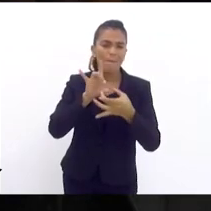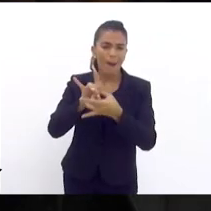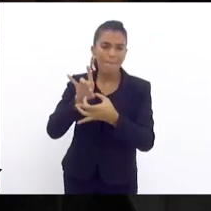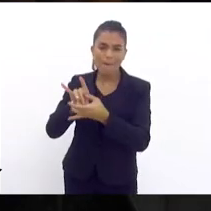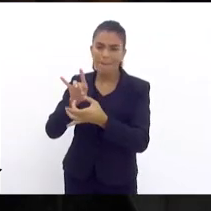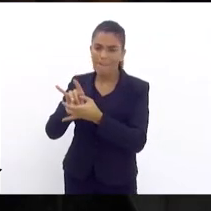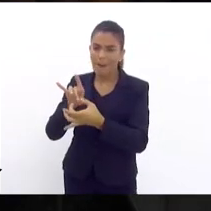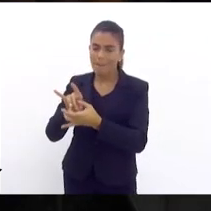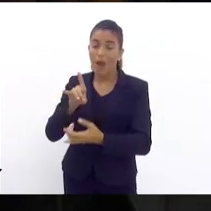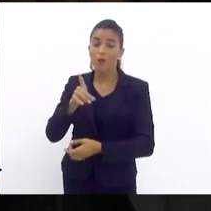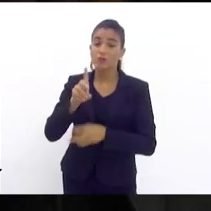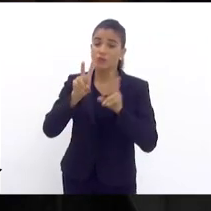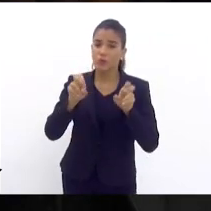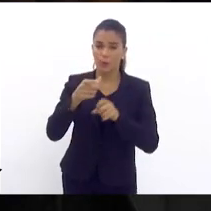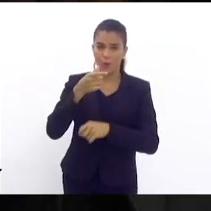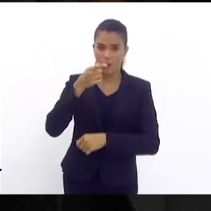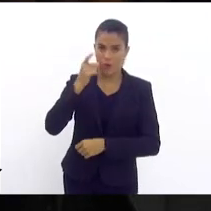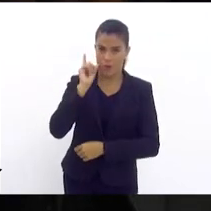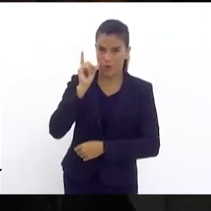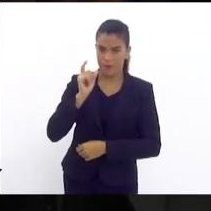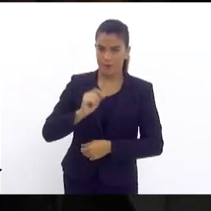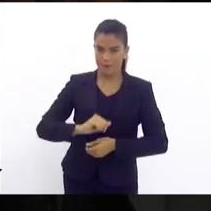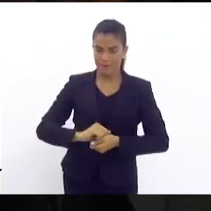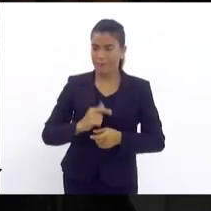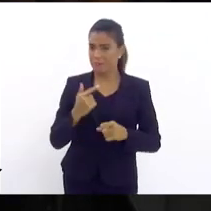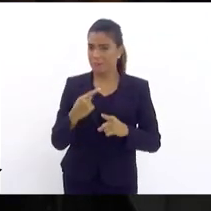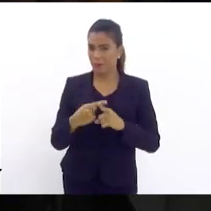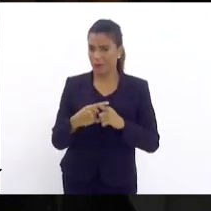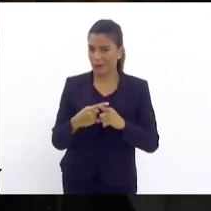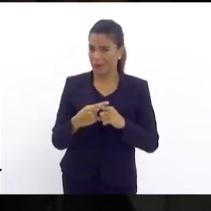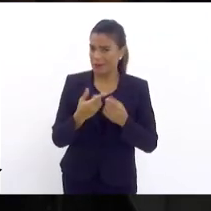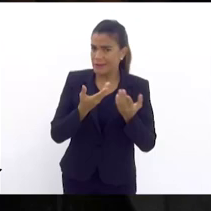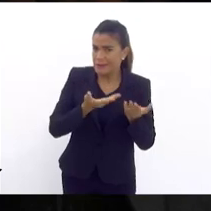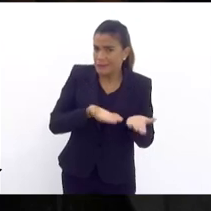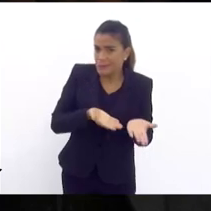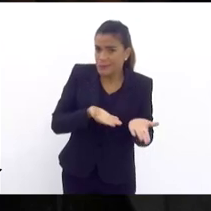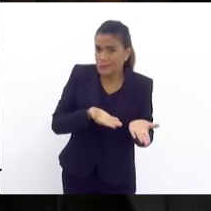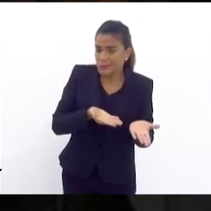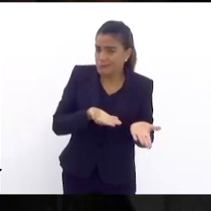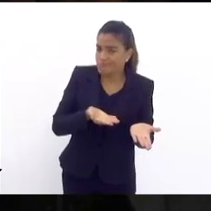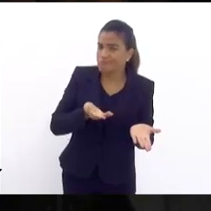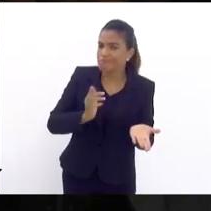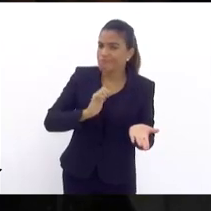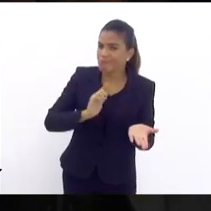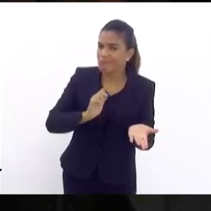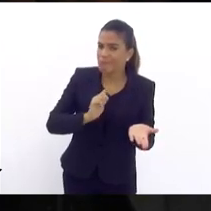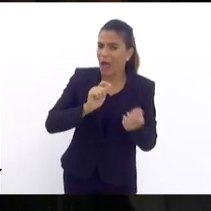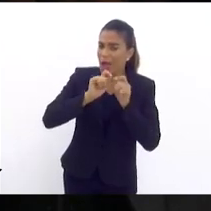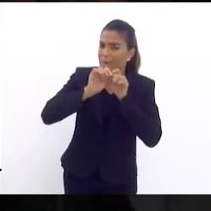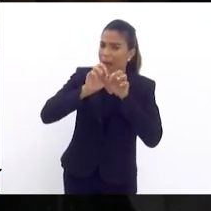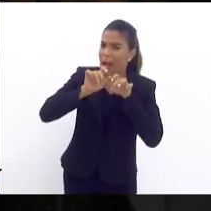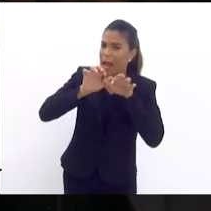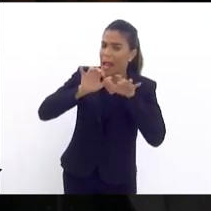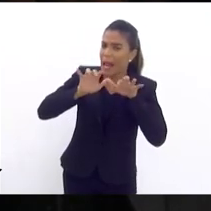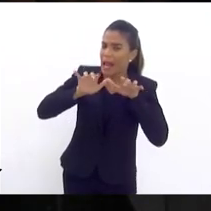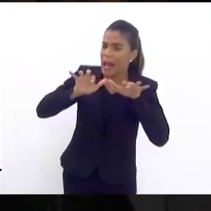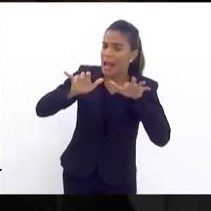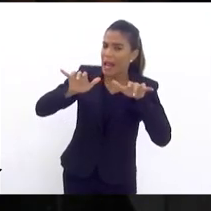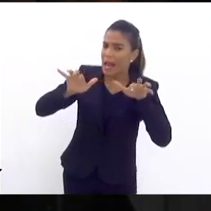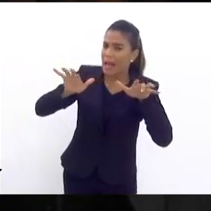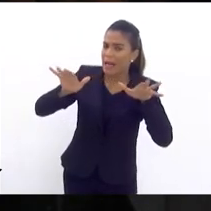no dia de ontem porque isto tá tomando repercussão